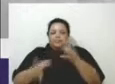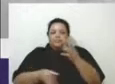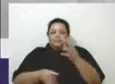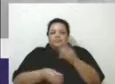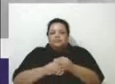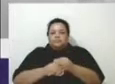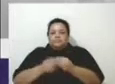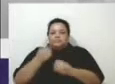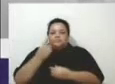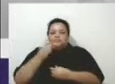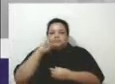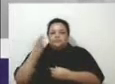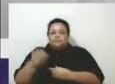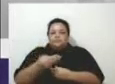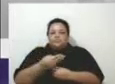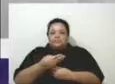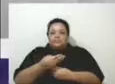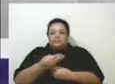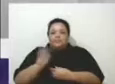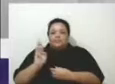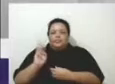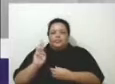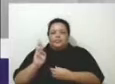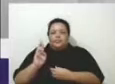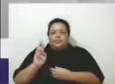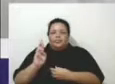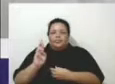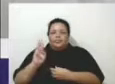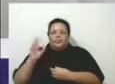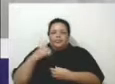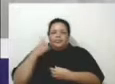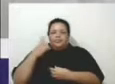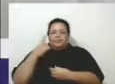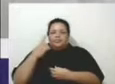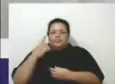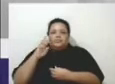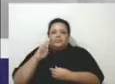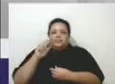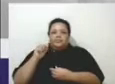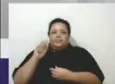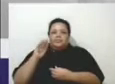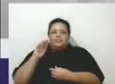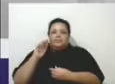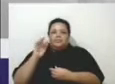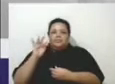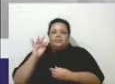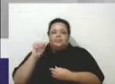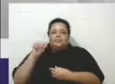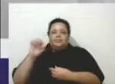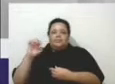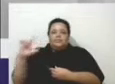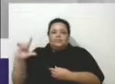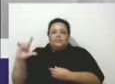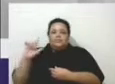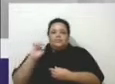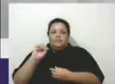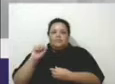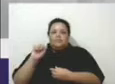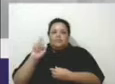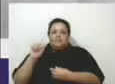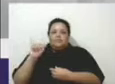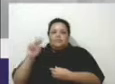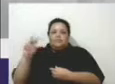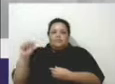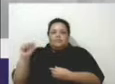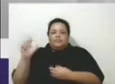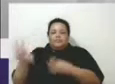deais do Vereador Rafael S do deputado Rafael Saraiva e esse valor se uniu à nossa emenda para